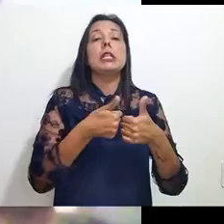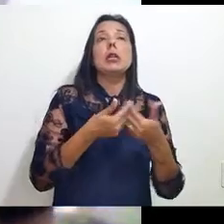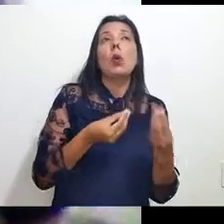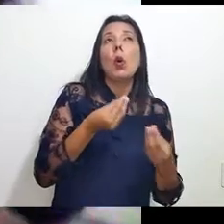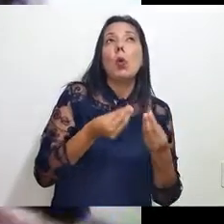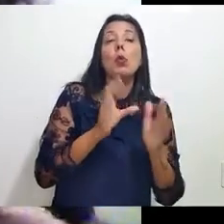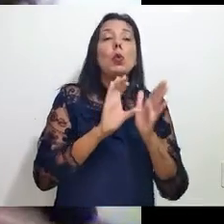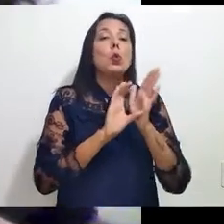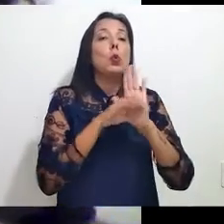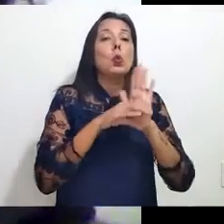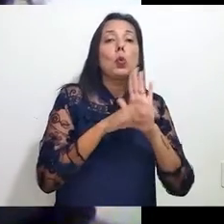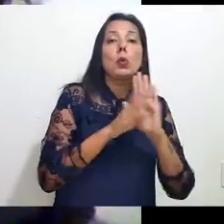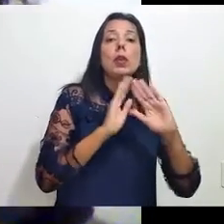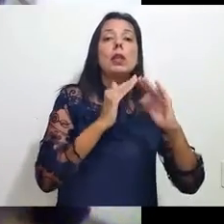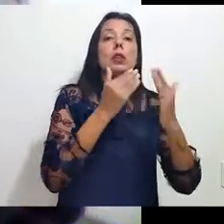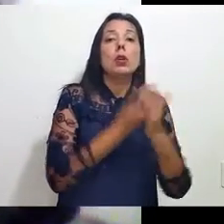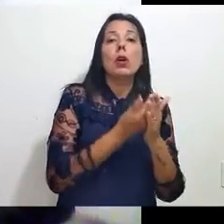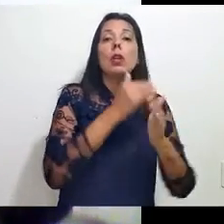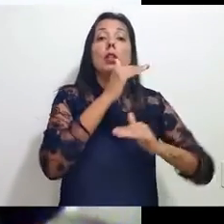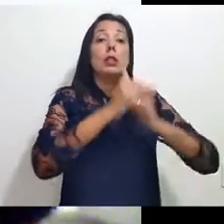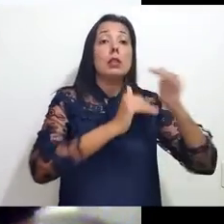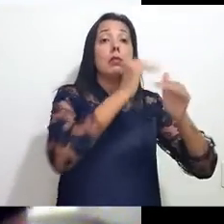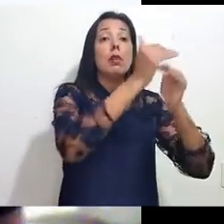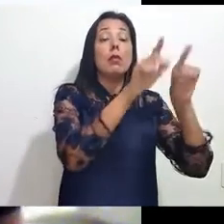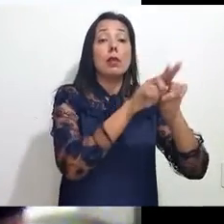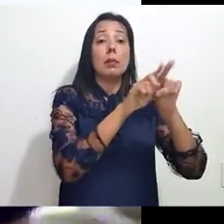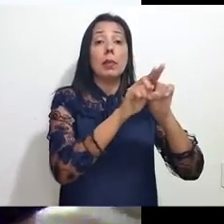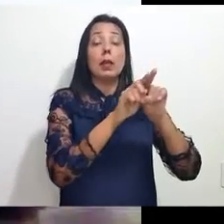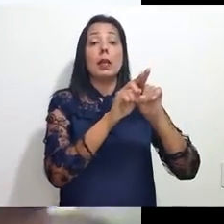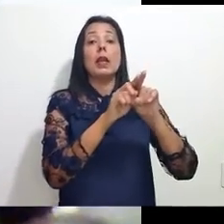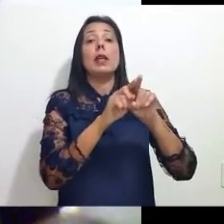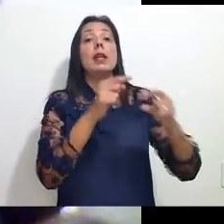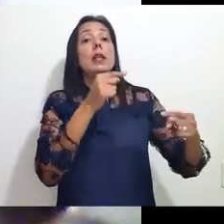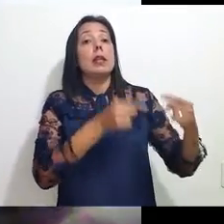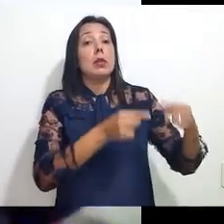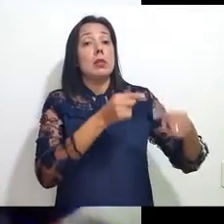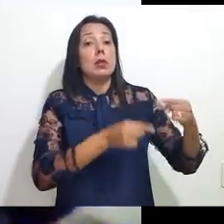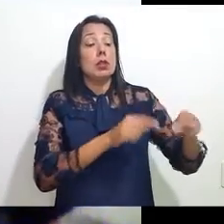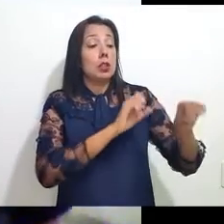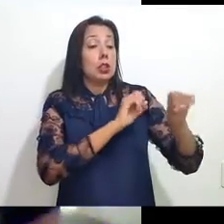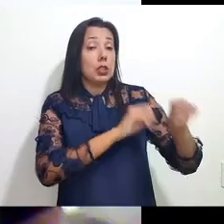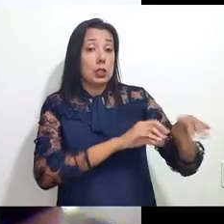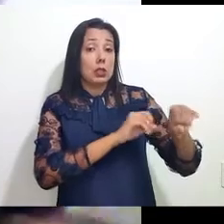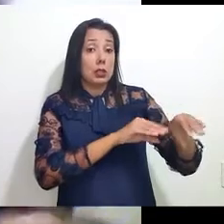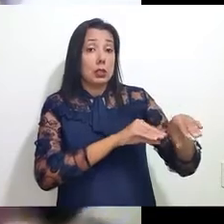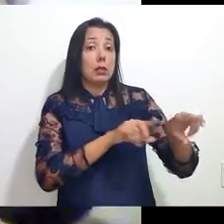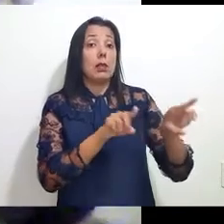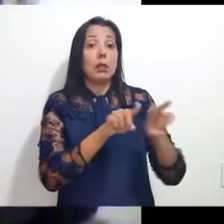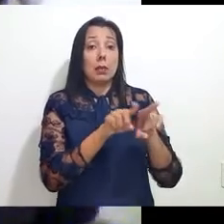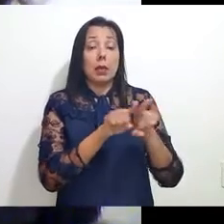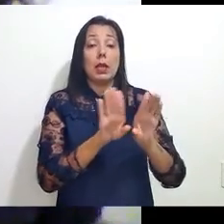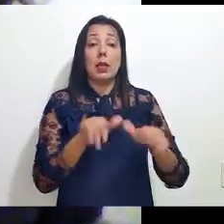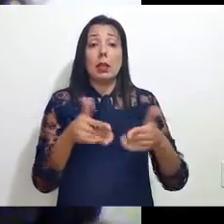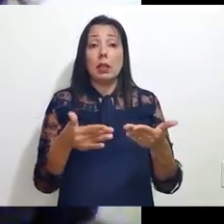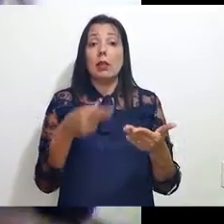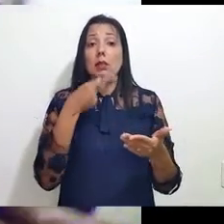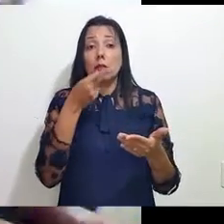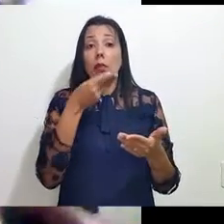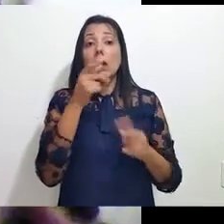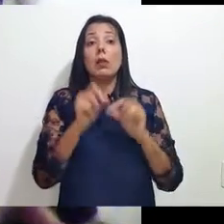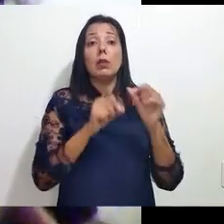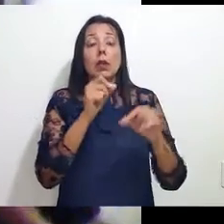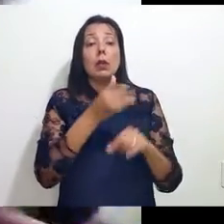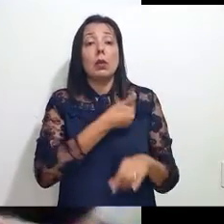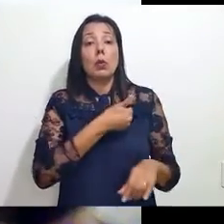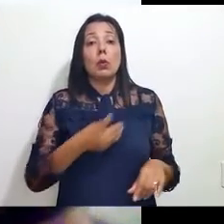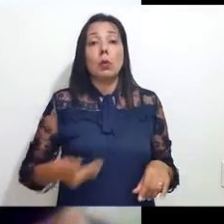as meninas, ainda falando sobre isso, as conselheiras, dissesse para mim a diferença